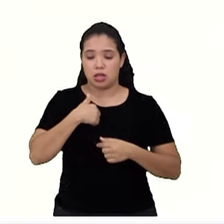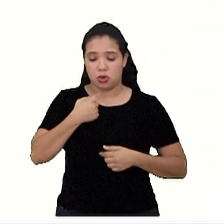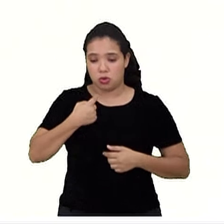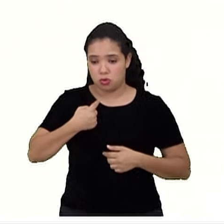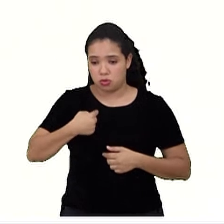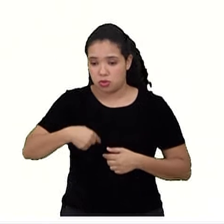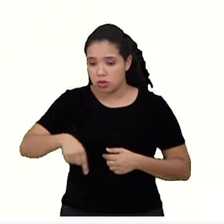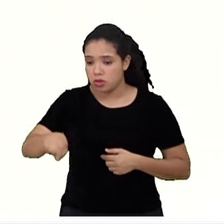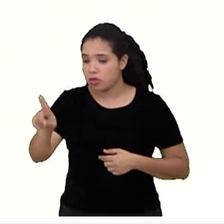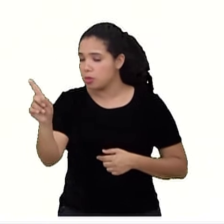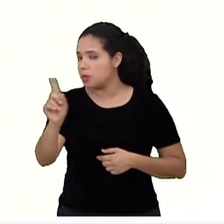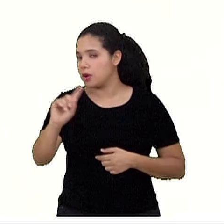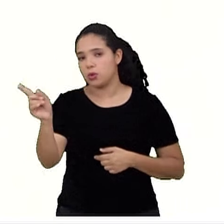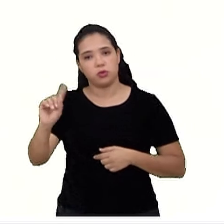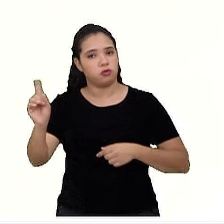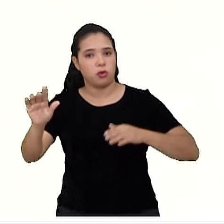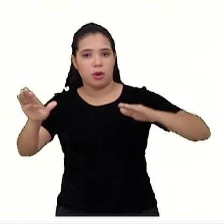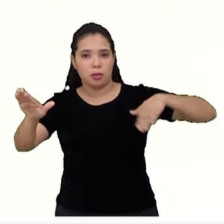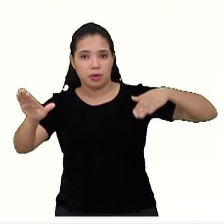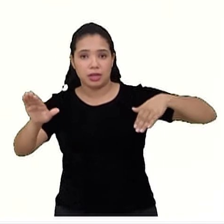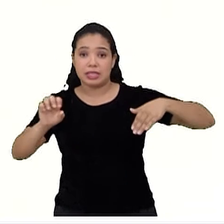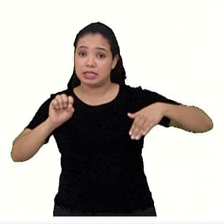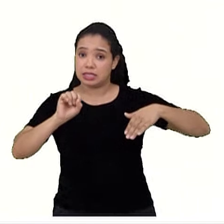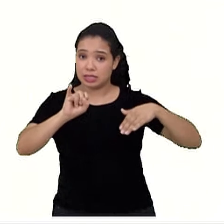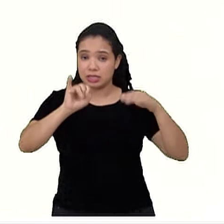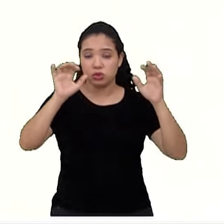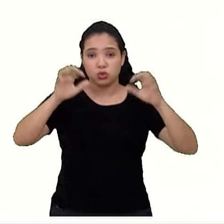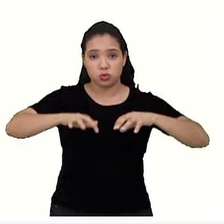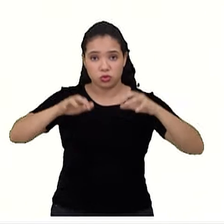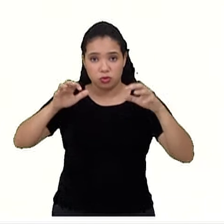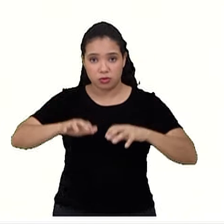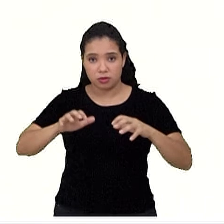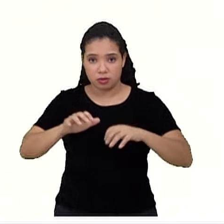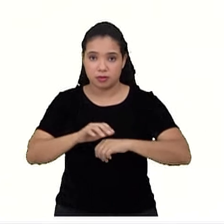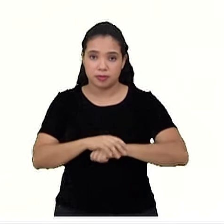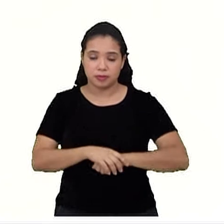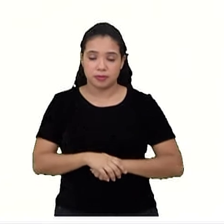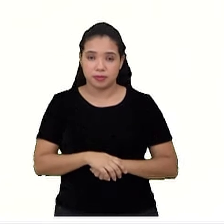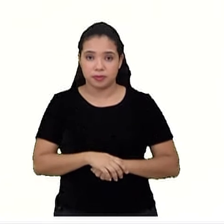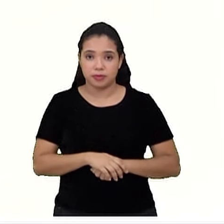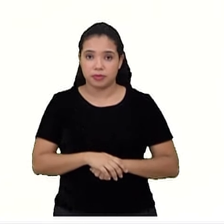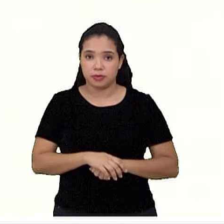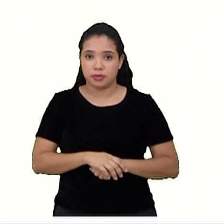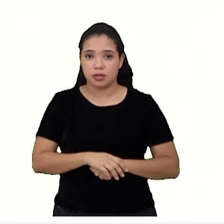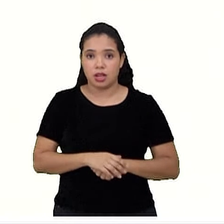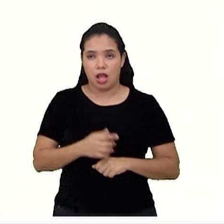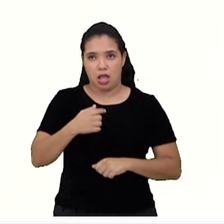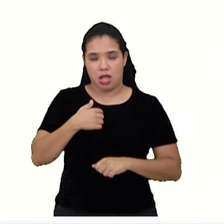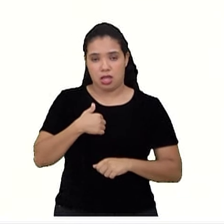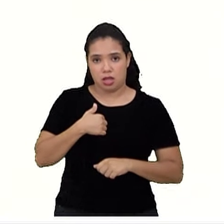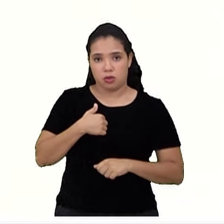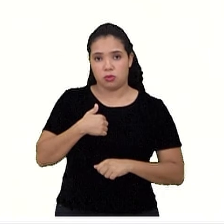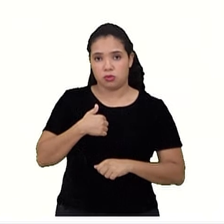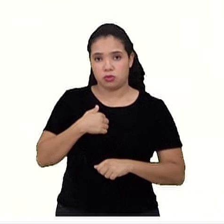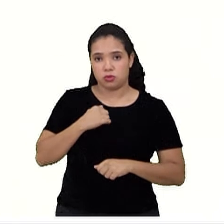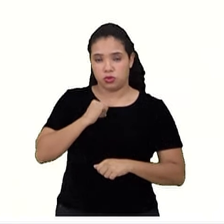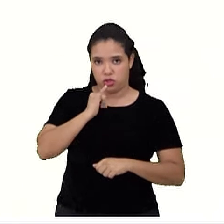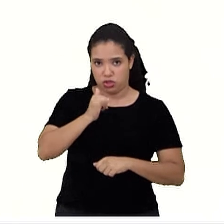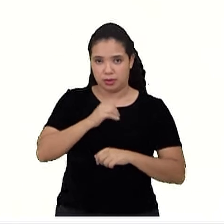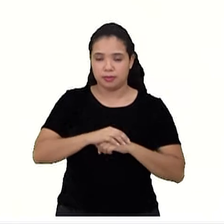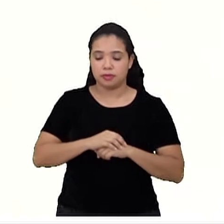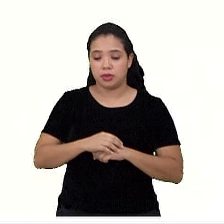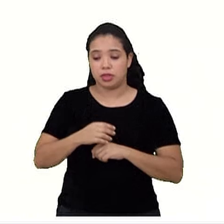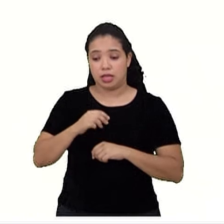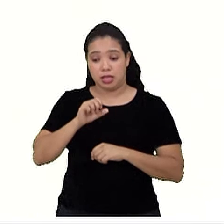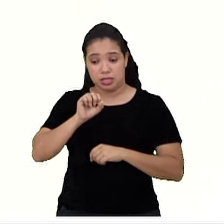à praia se chover, né? Então nem sempre eu vou dizer se chover eu não